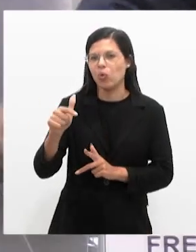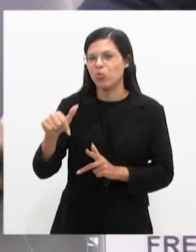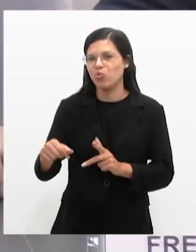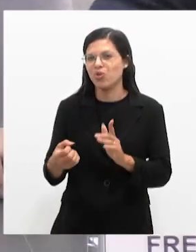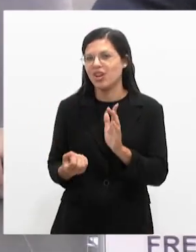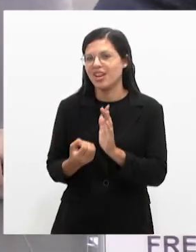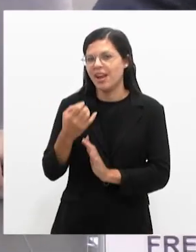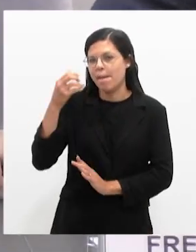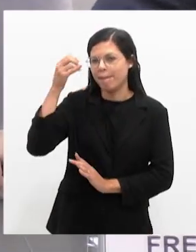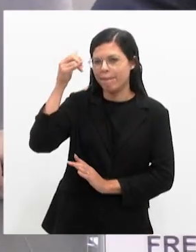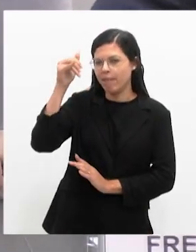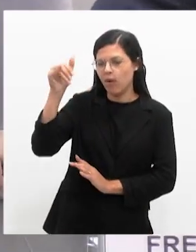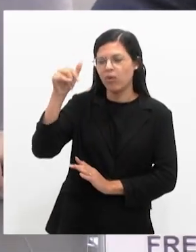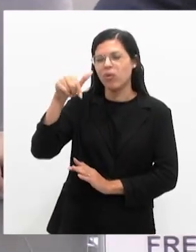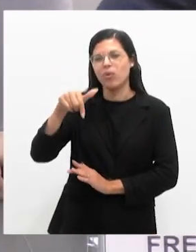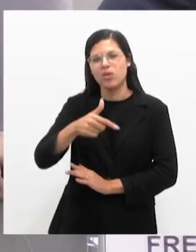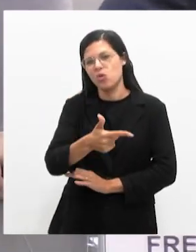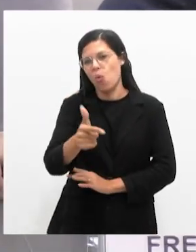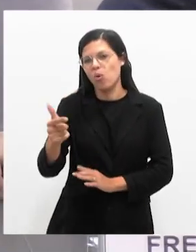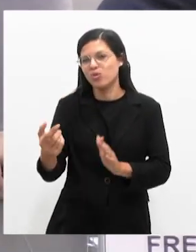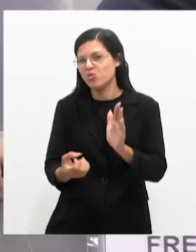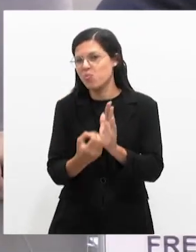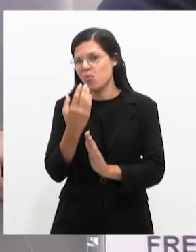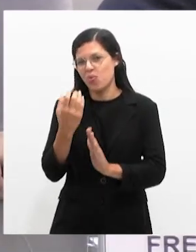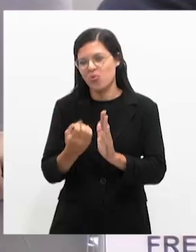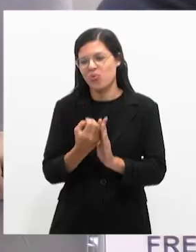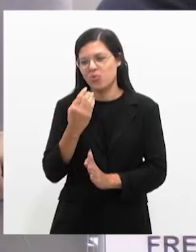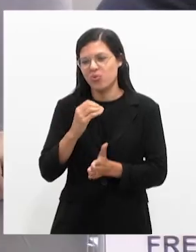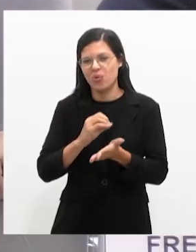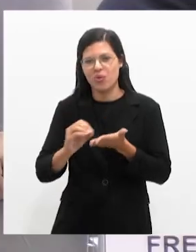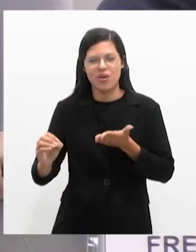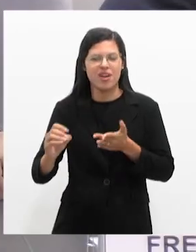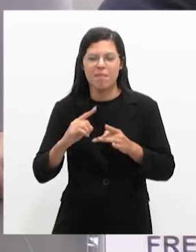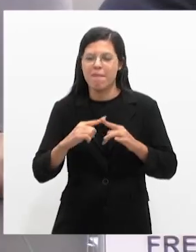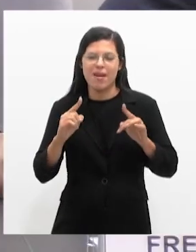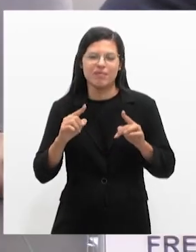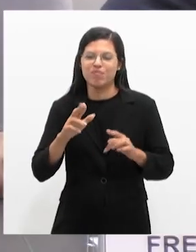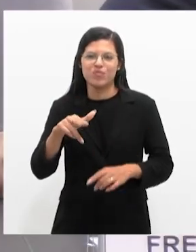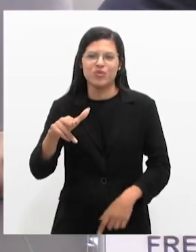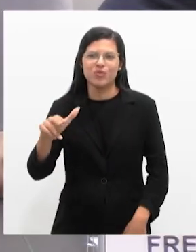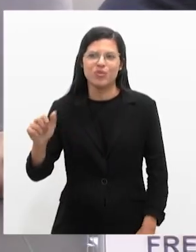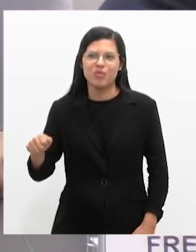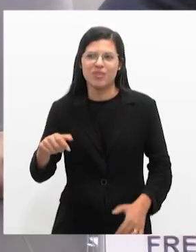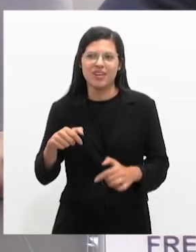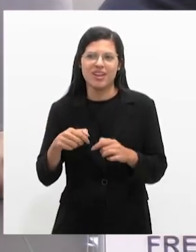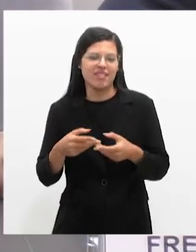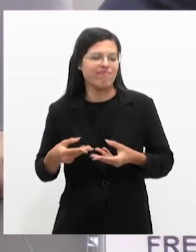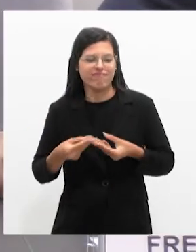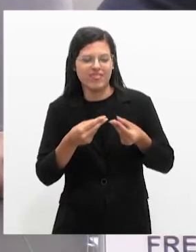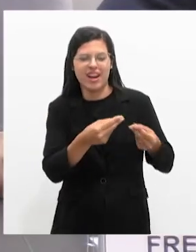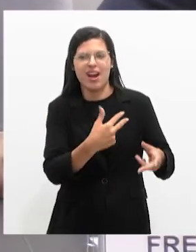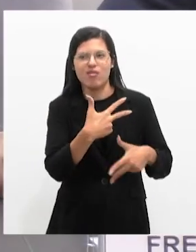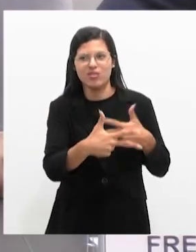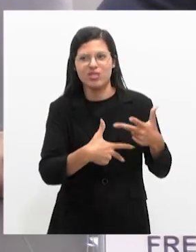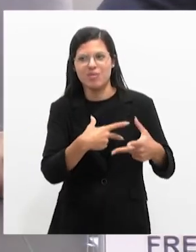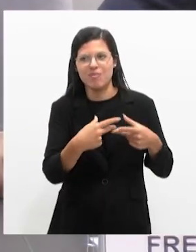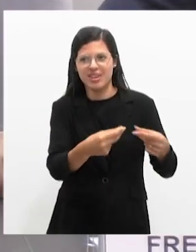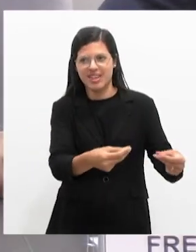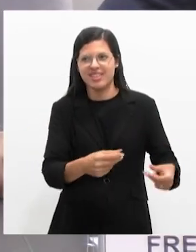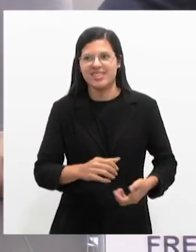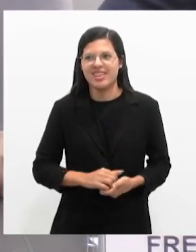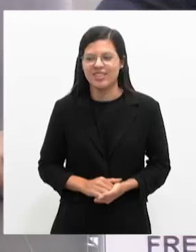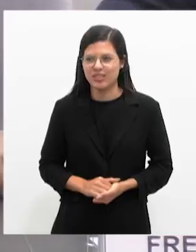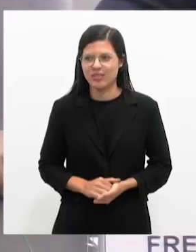que cultivam produtos orgânicos, tal, e que nunca fizeram nenhum gesto de generosidade com nenhum colega, apesar do bom convívio há tanto